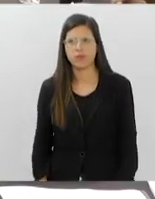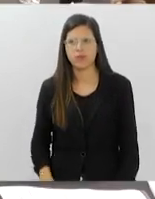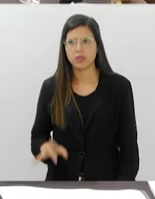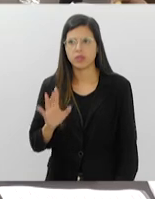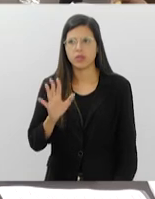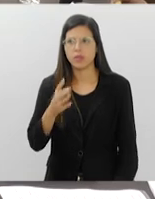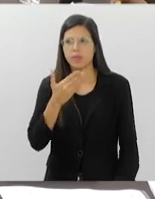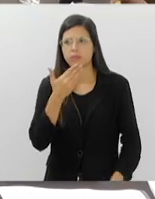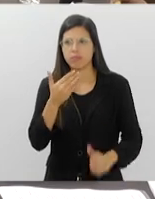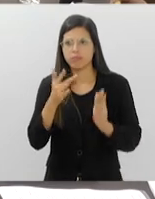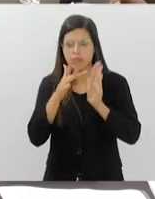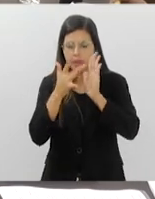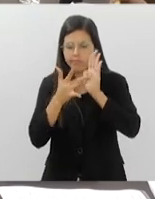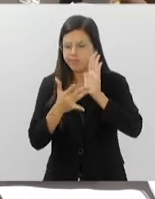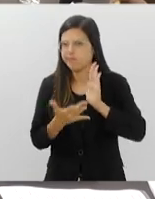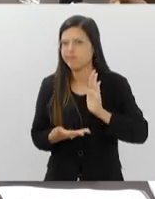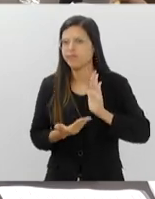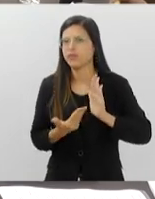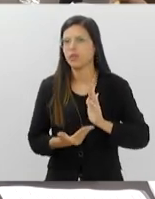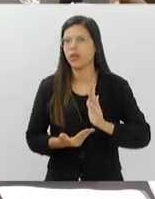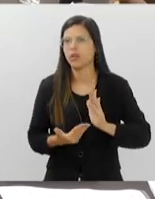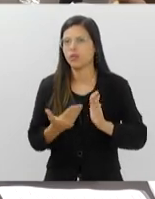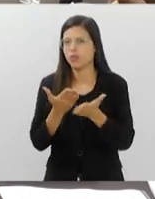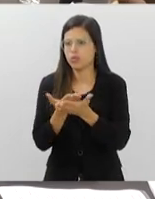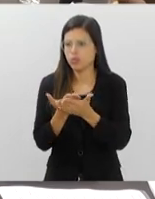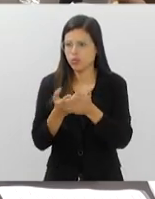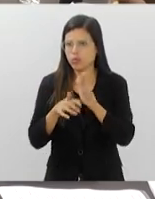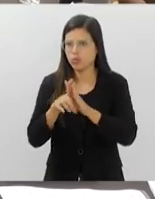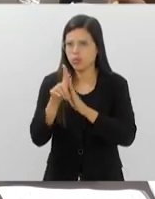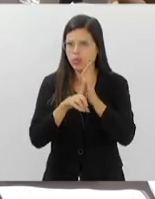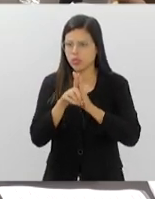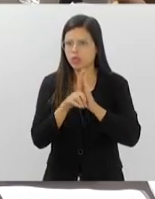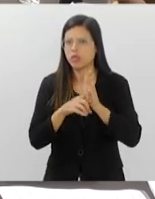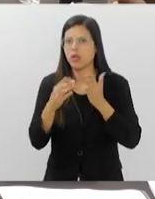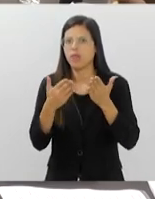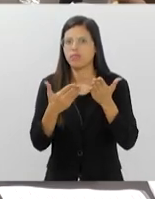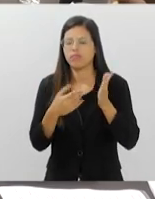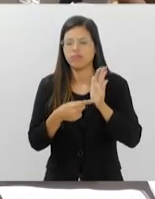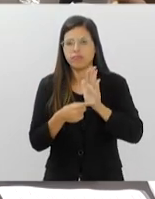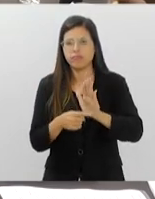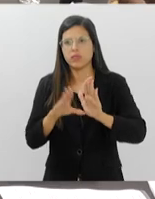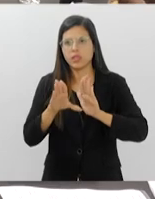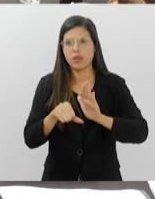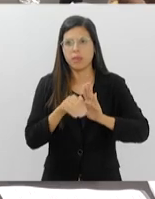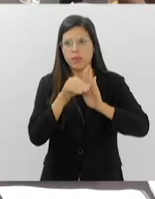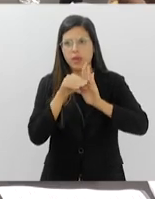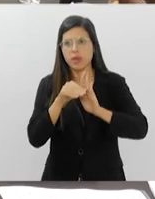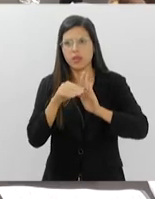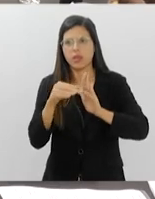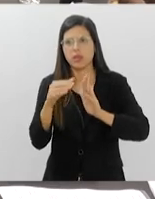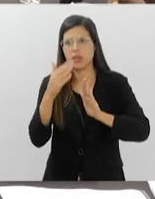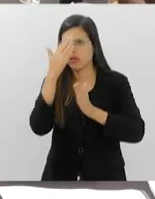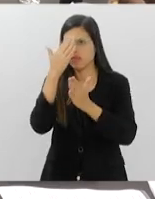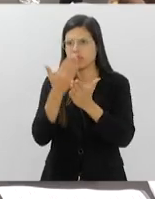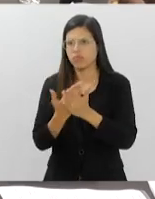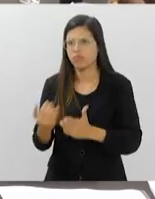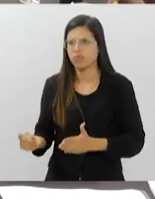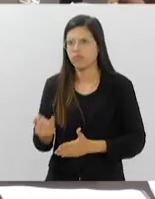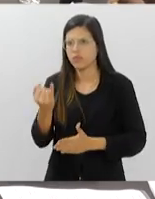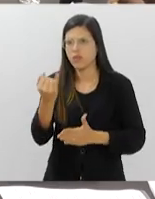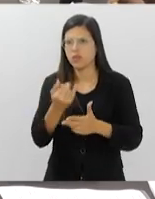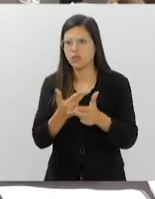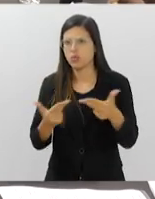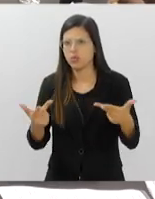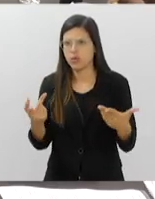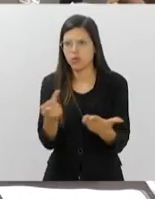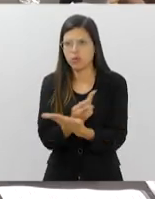pauta. Então, o senhor estuda a matéria, apresenta emenda, mas eu acho importante que essas coisas